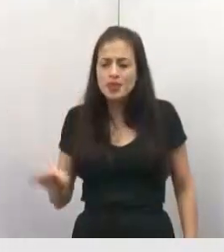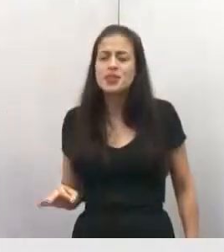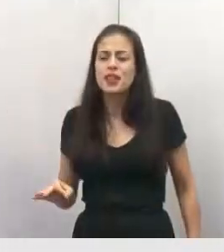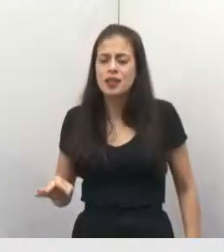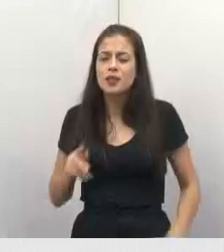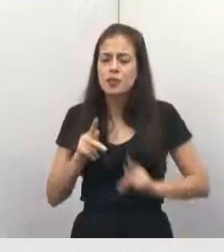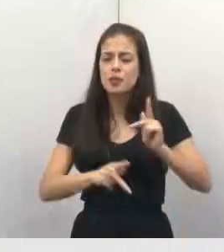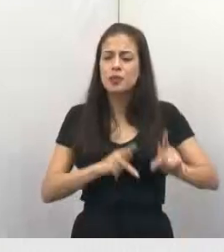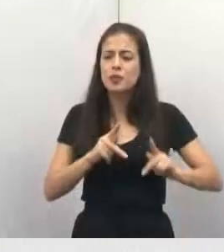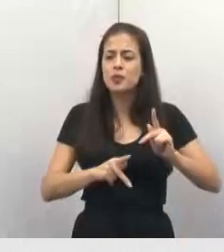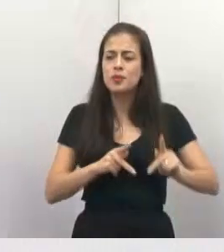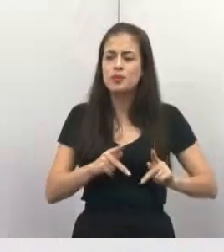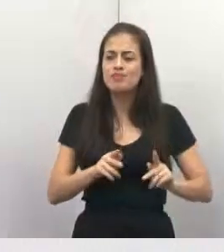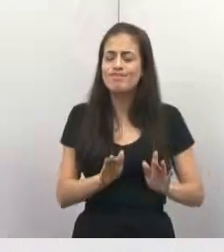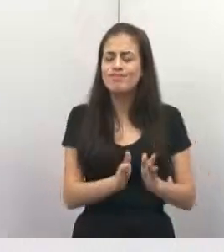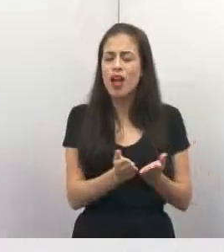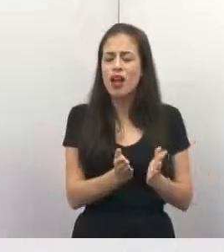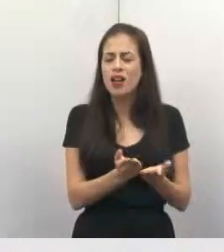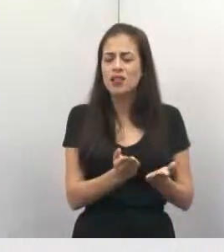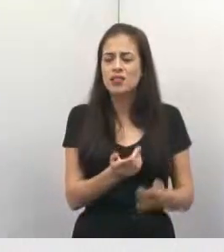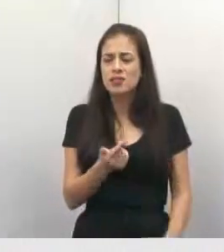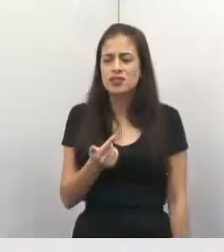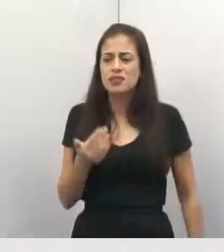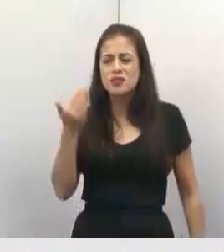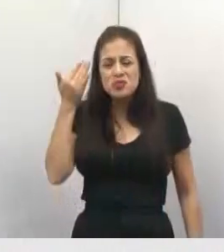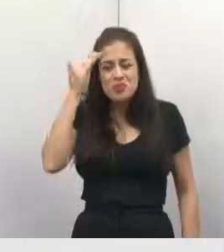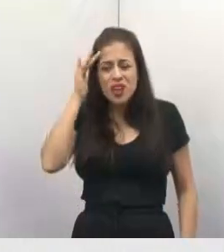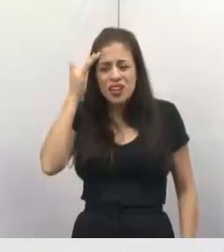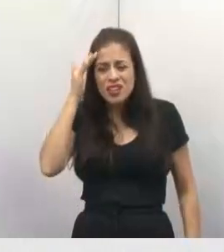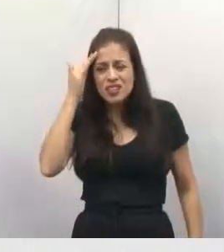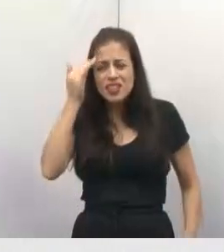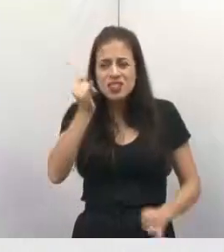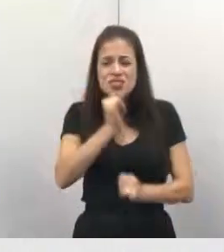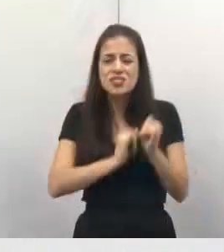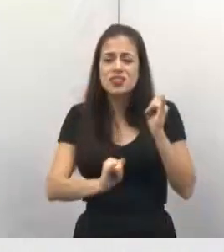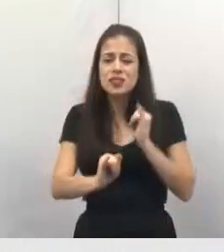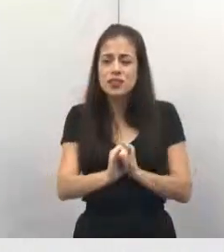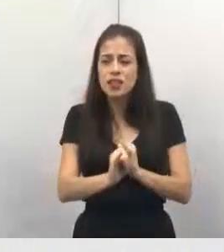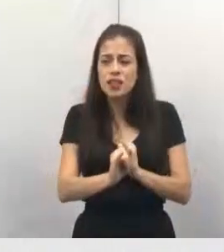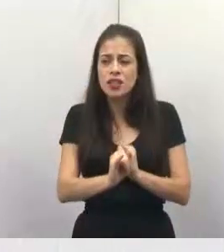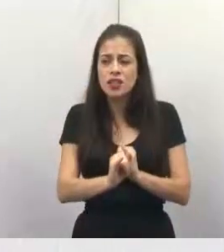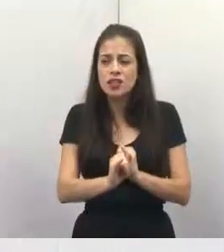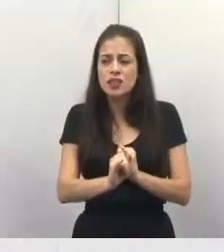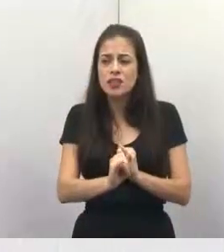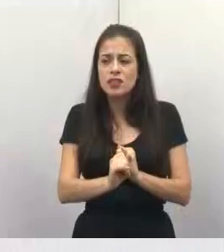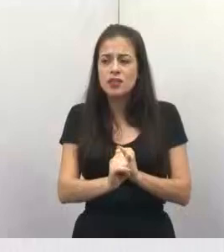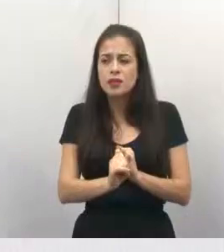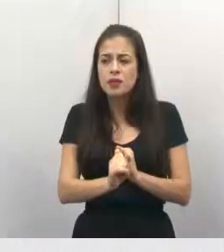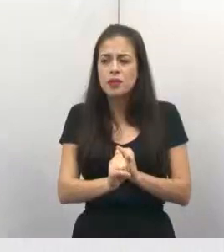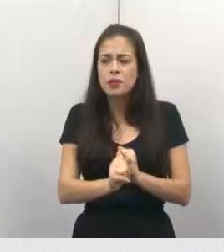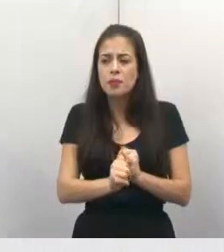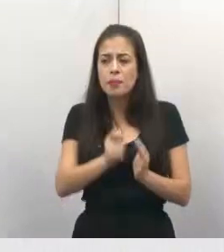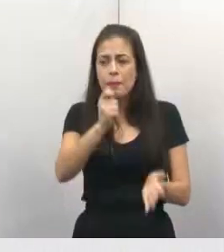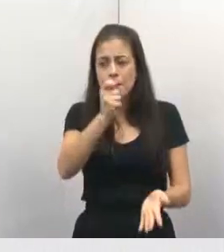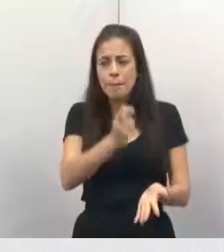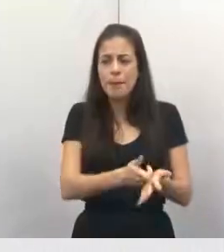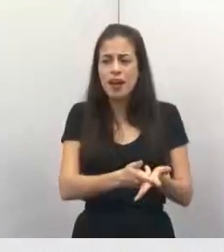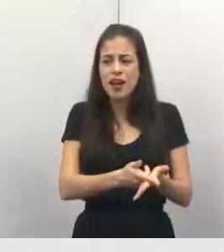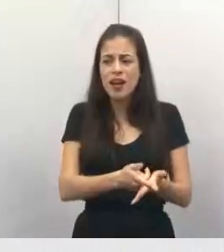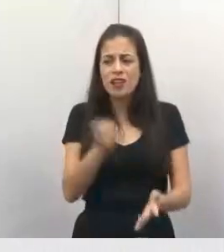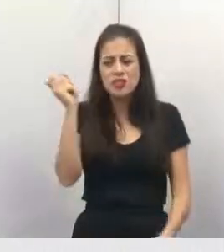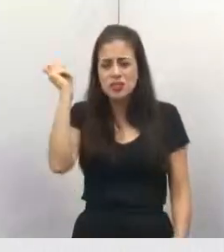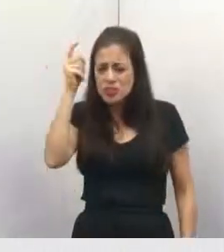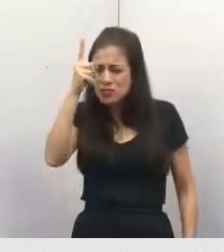da população é carente, não entende de internet, Para pagar vai ser mais difícil para